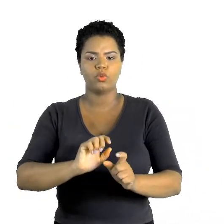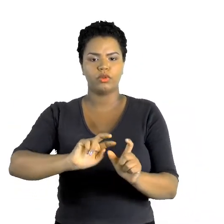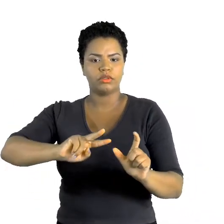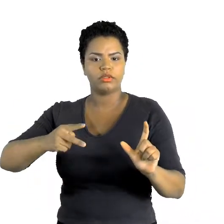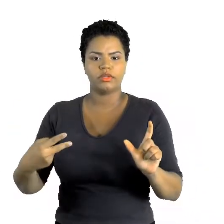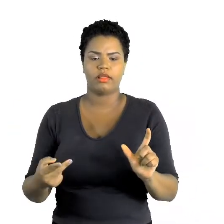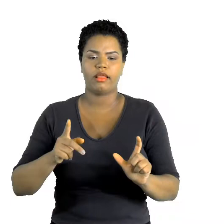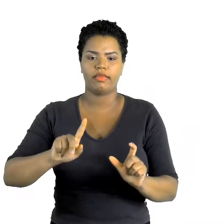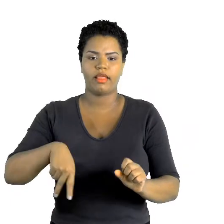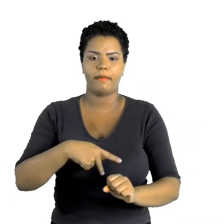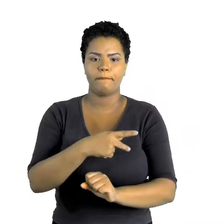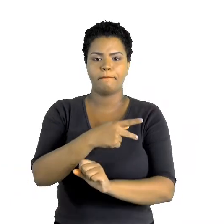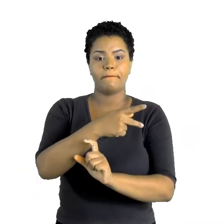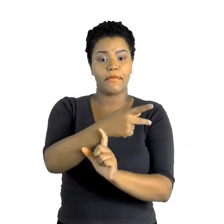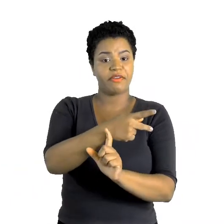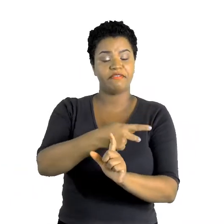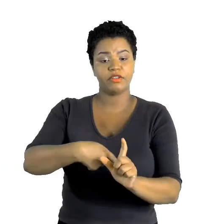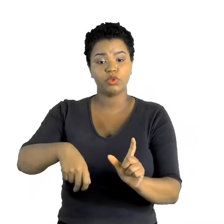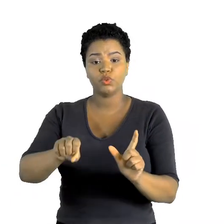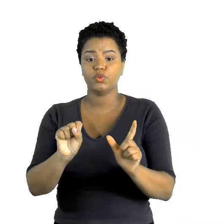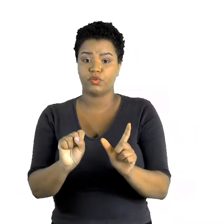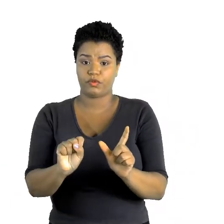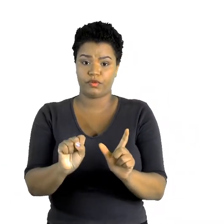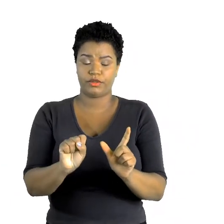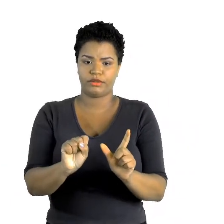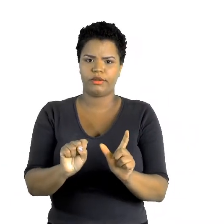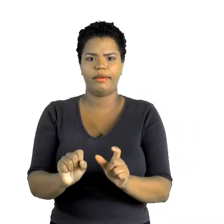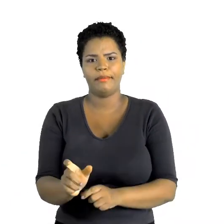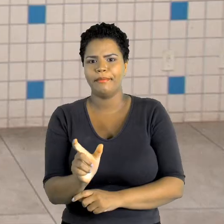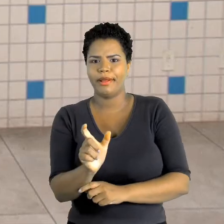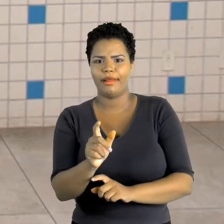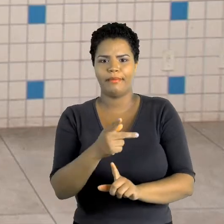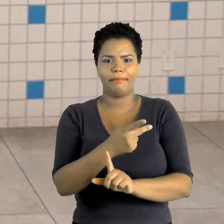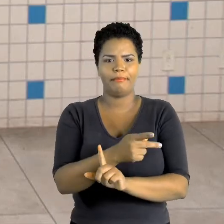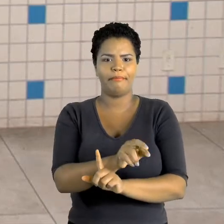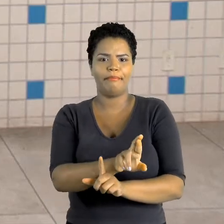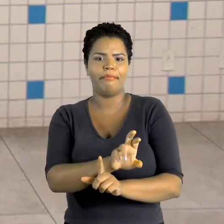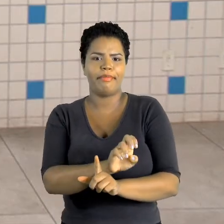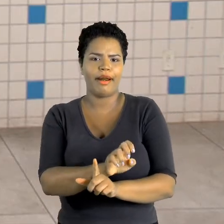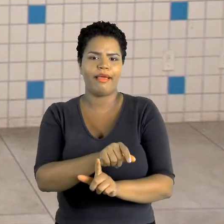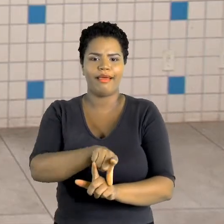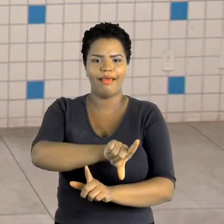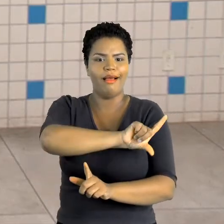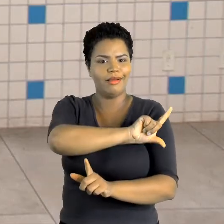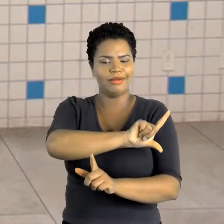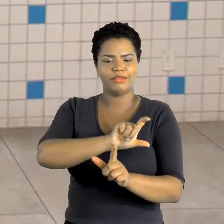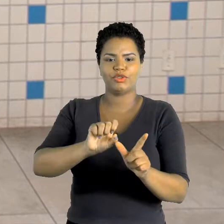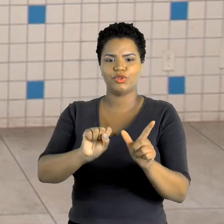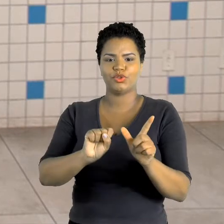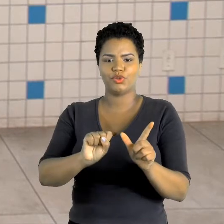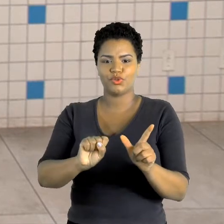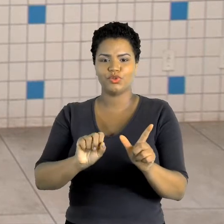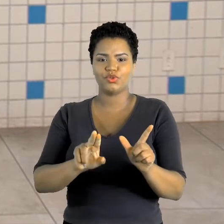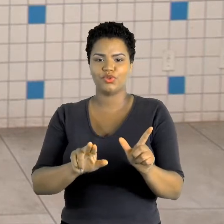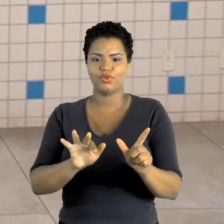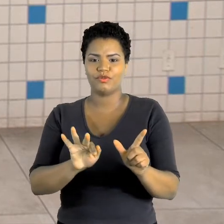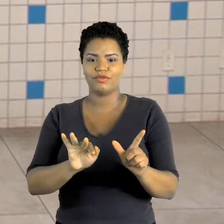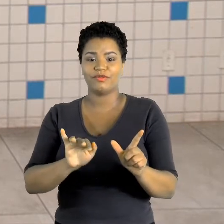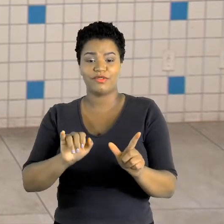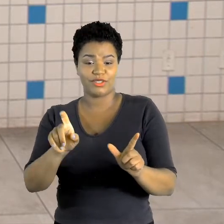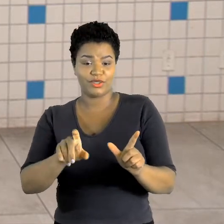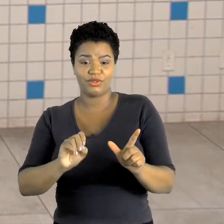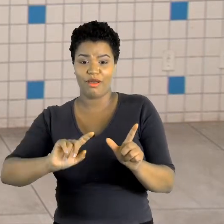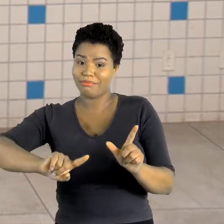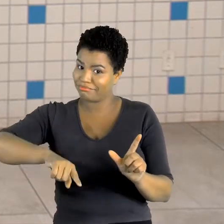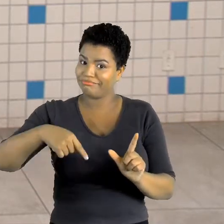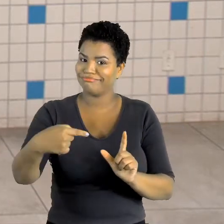pelo prefixo e o sufixo. O termo já diz, pré é o que vem antes e o sufixo que vem posterior, tá? Então, nós